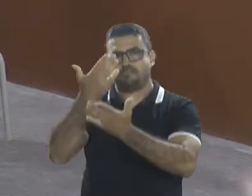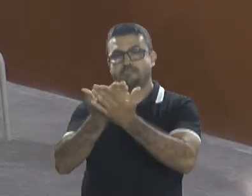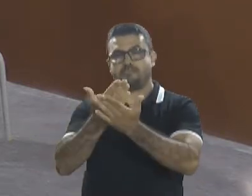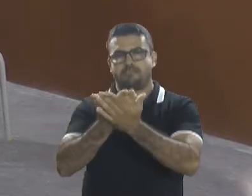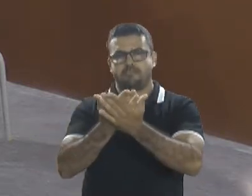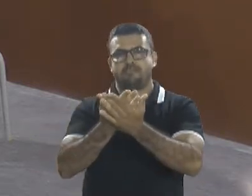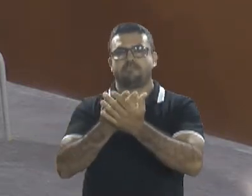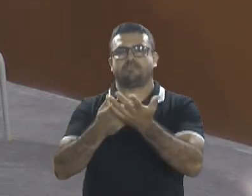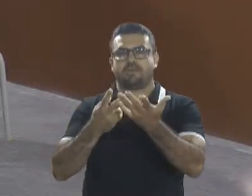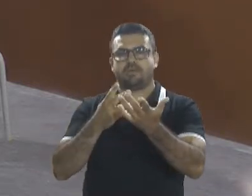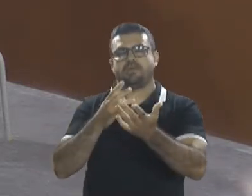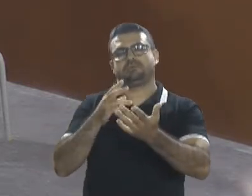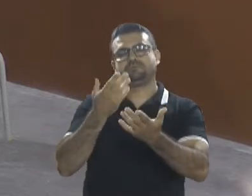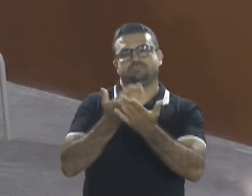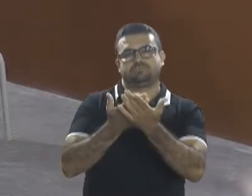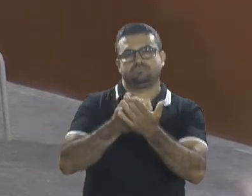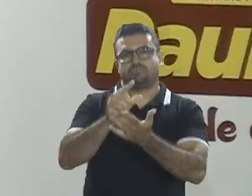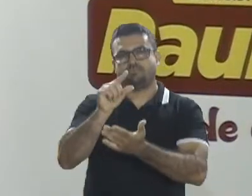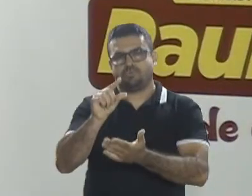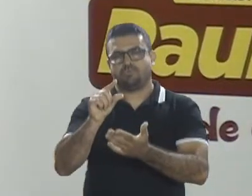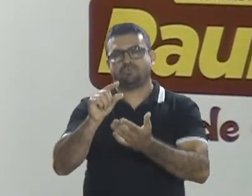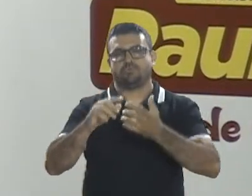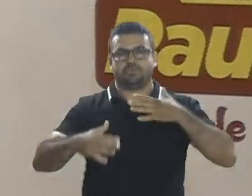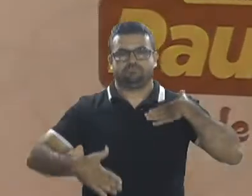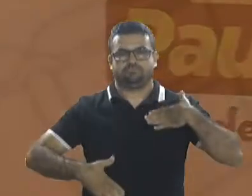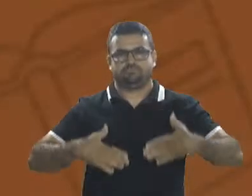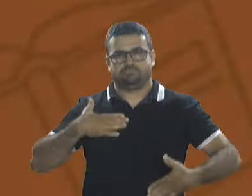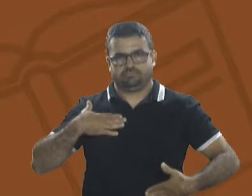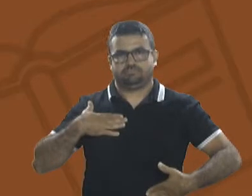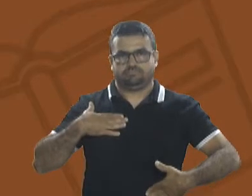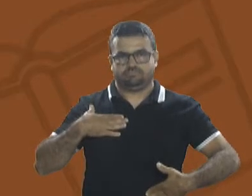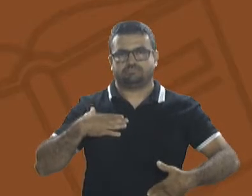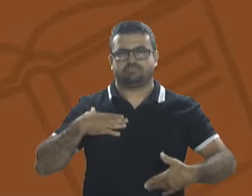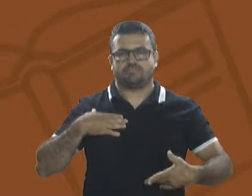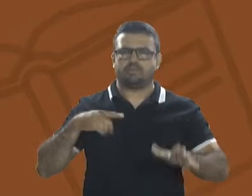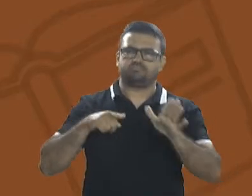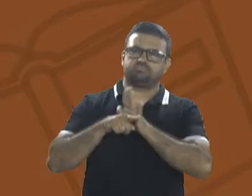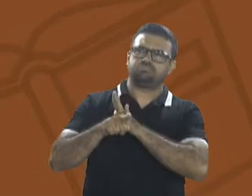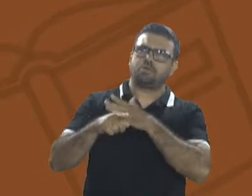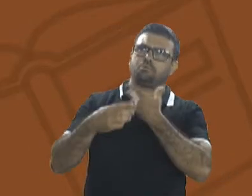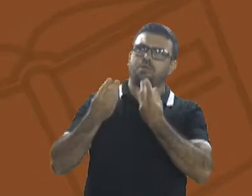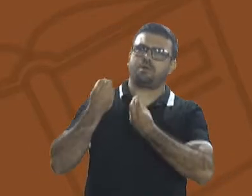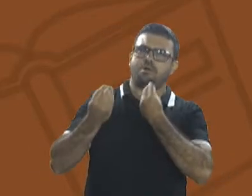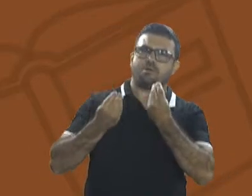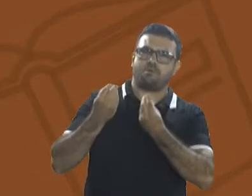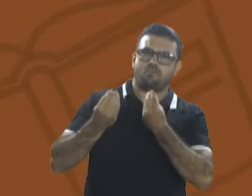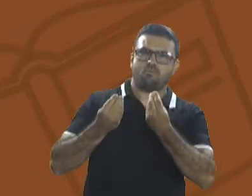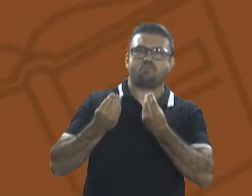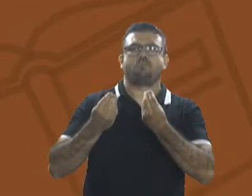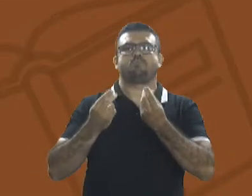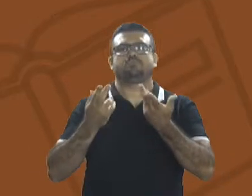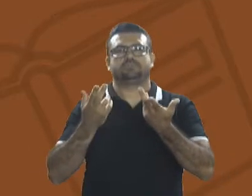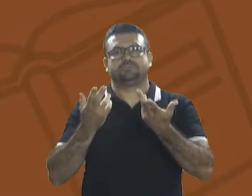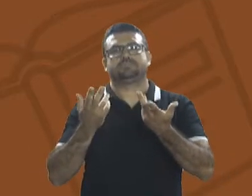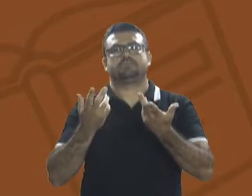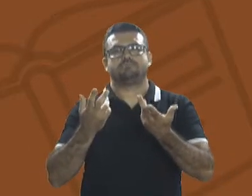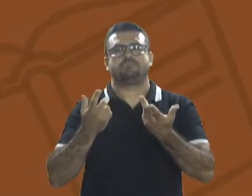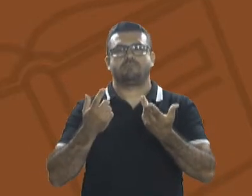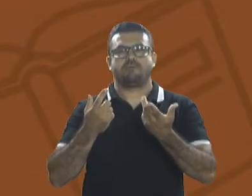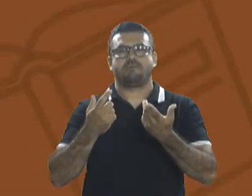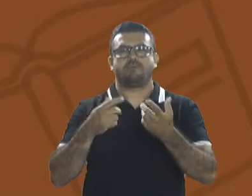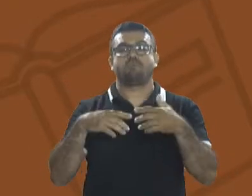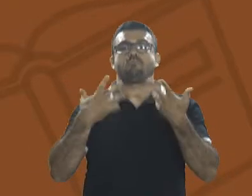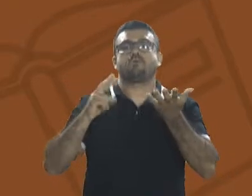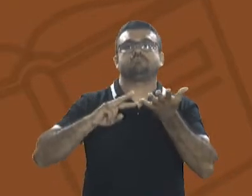sobre o corpo humano. E aí, vocês já devem ter se perguntado, como é que funcionam os órgãos? Para que o sangue